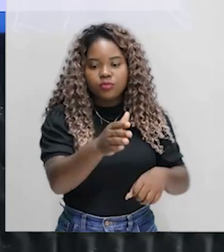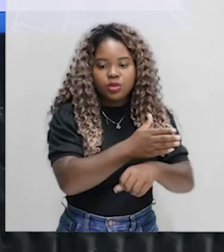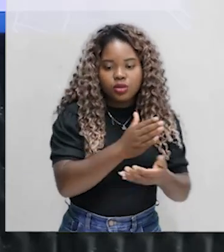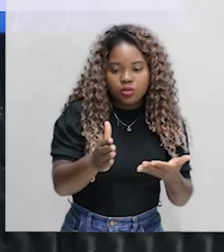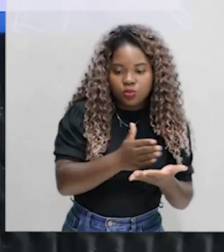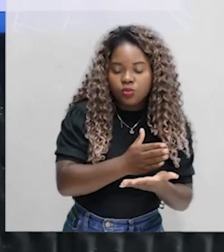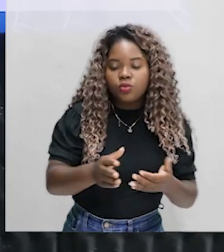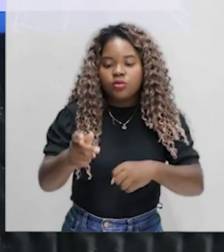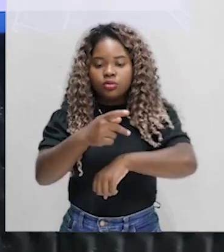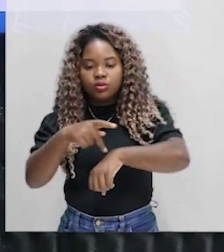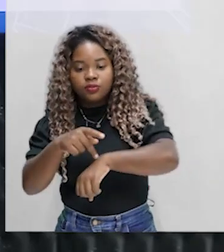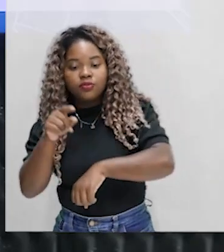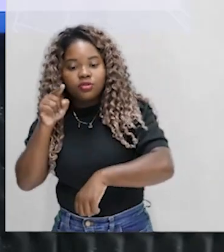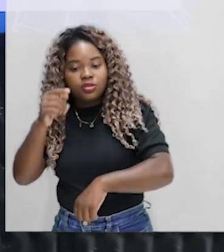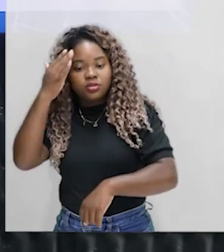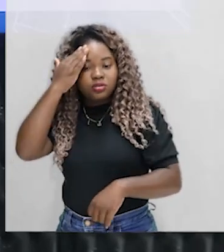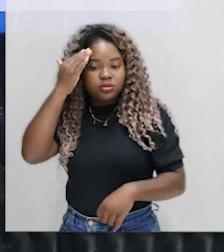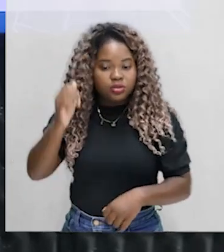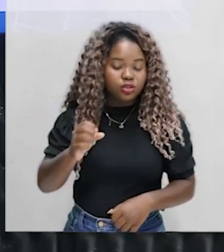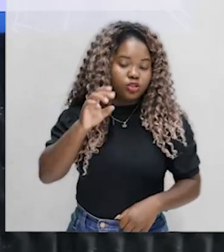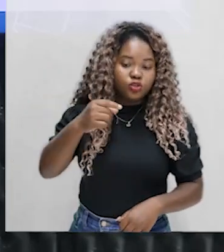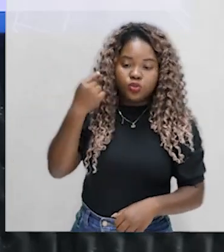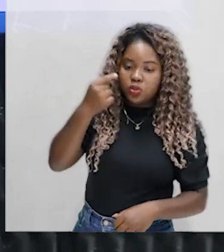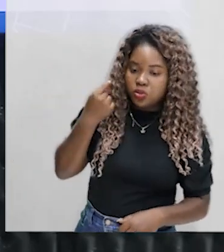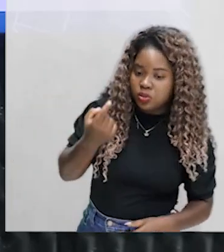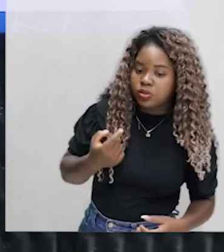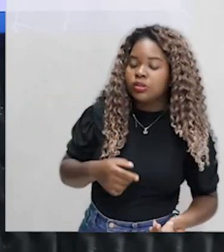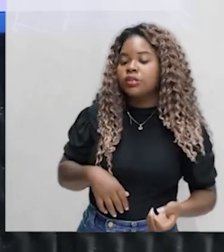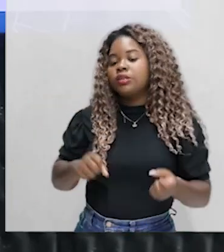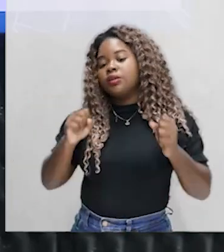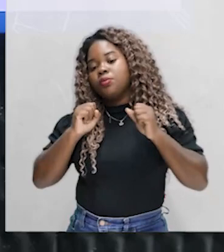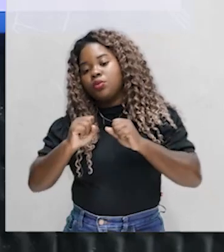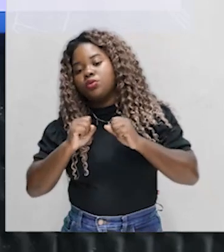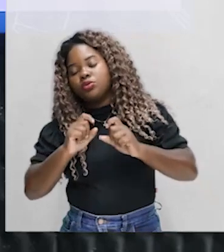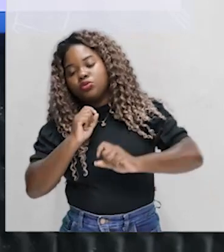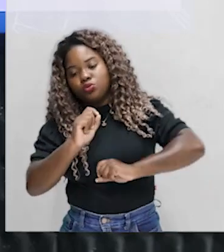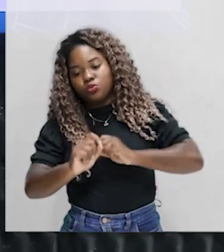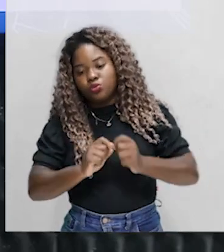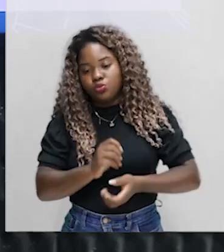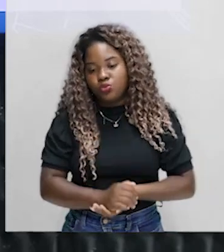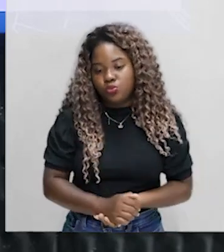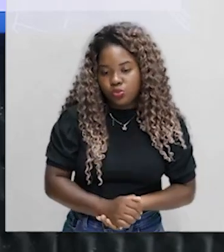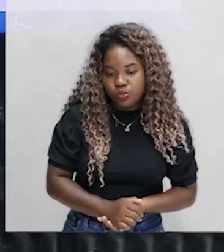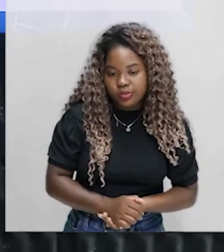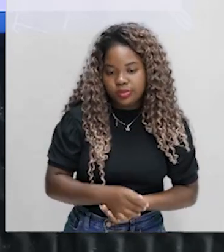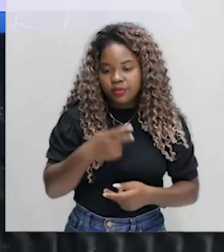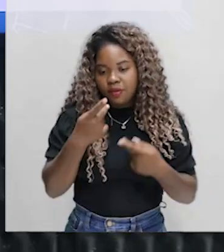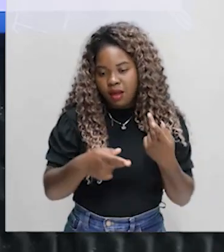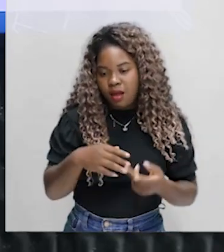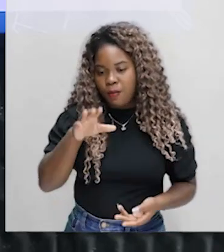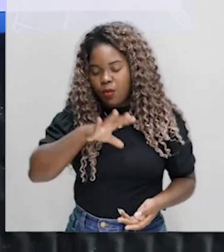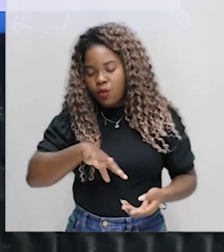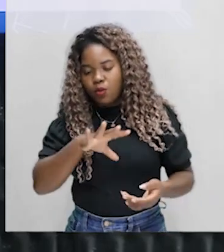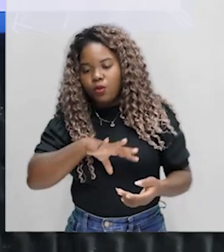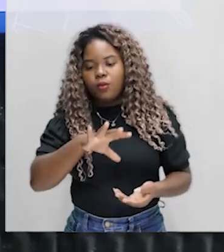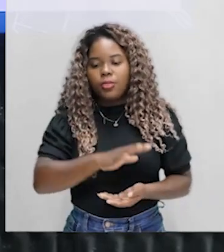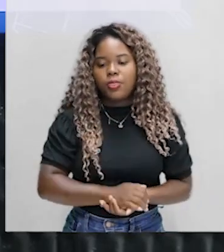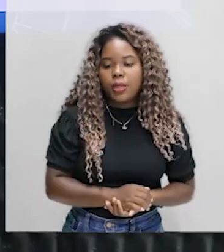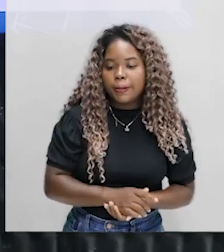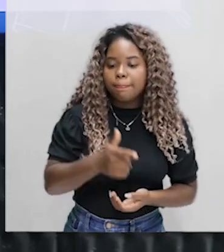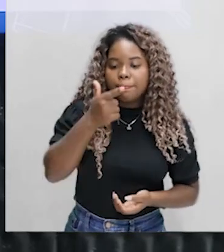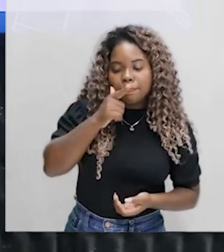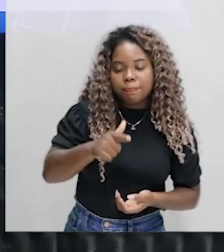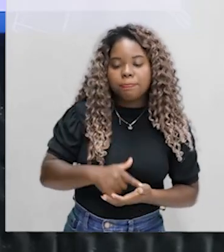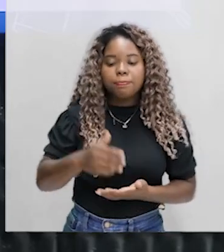sabe aonde que fala somente espanhol e aonde você pode falar português e conseguir se